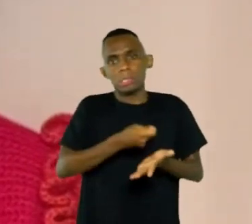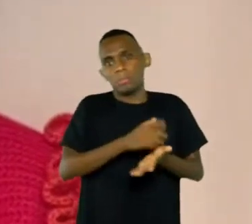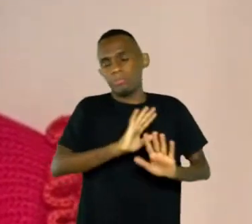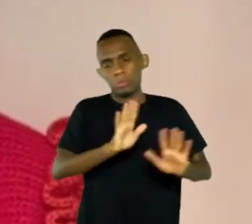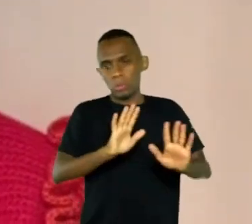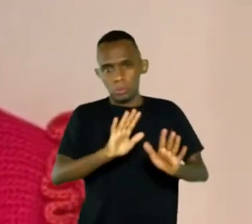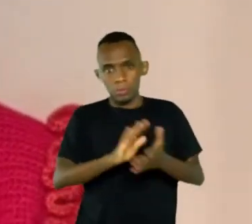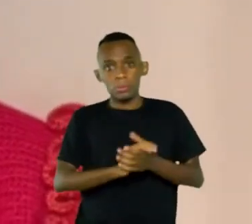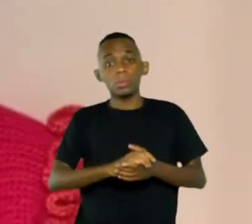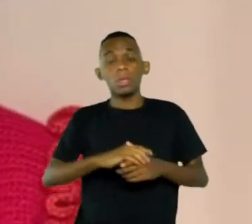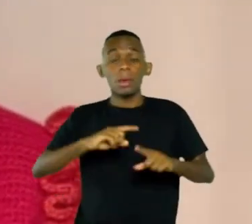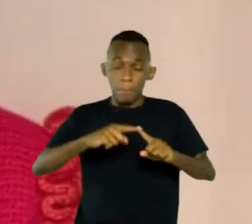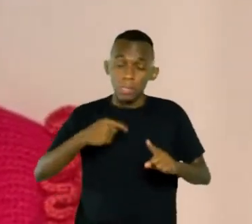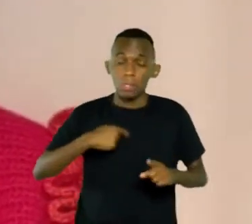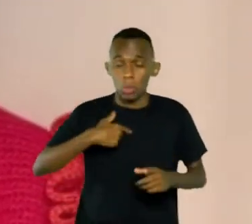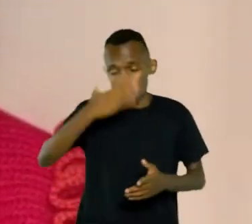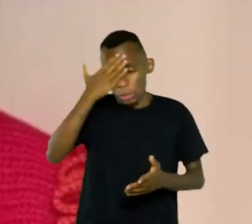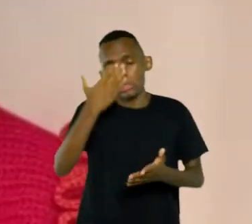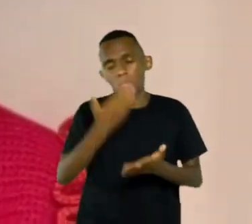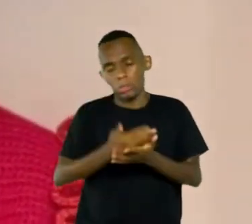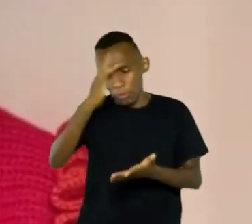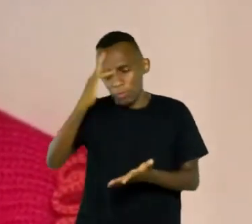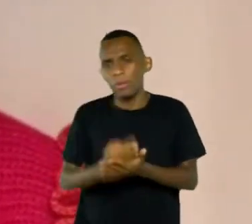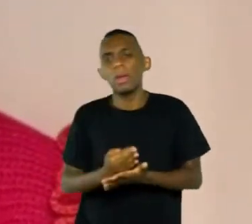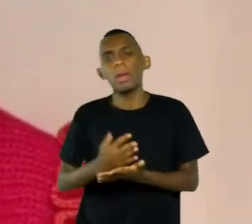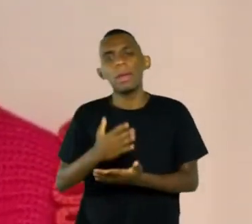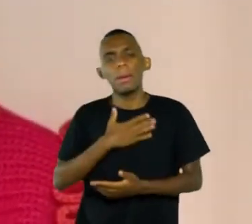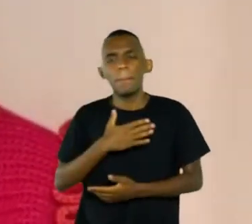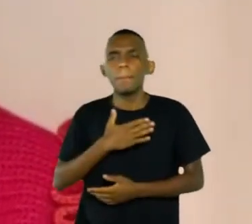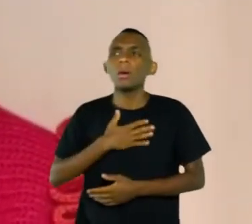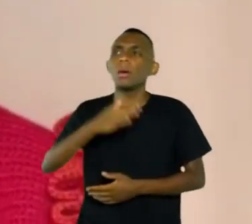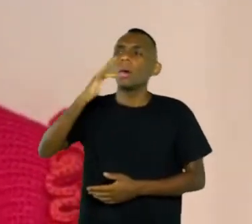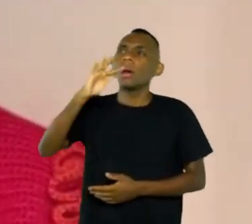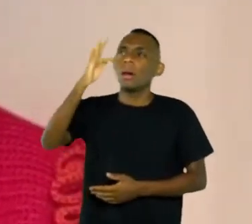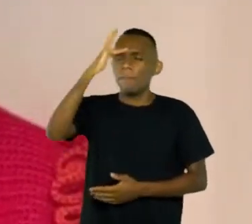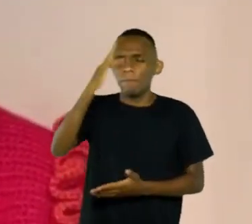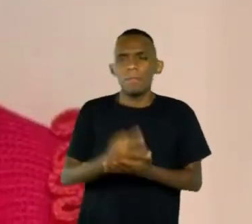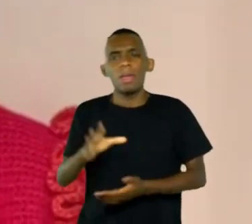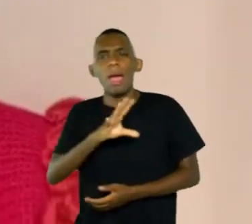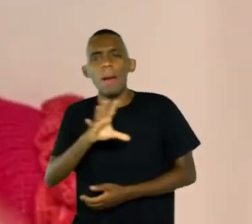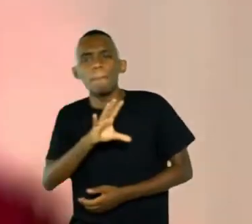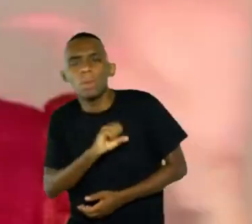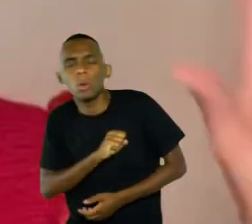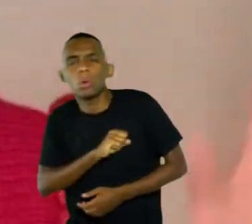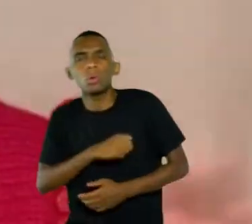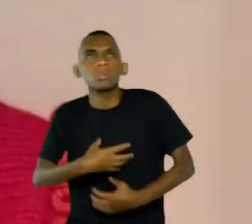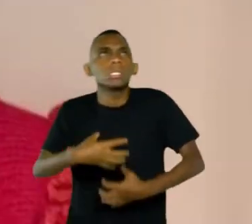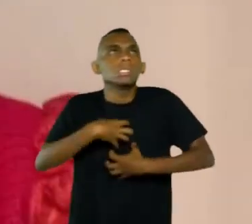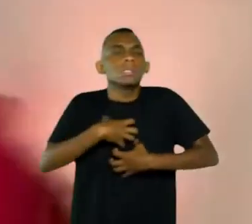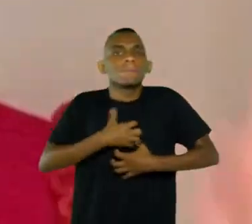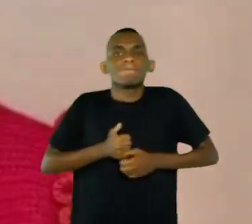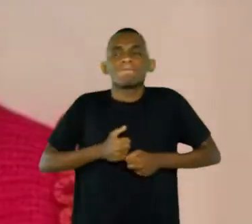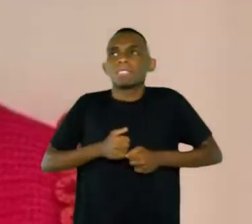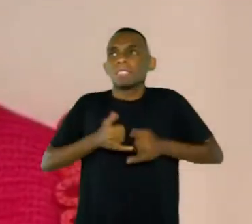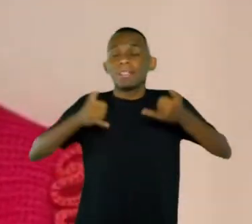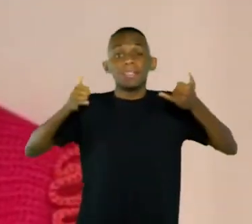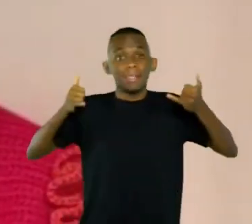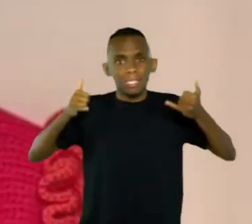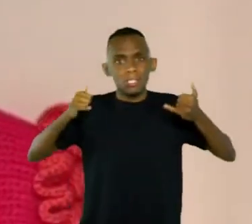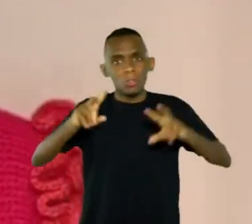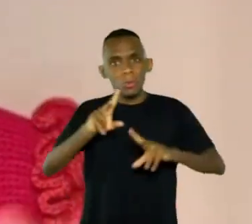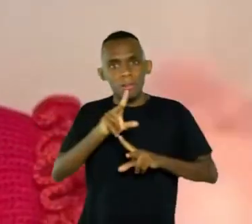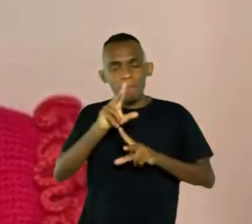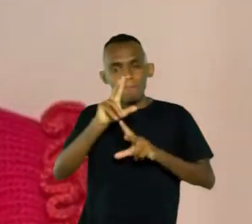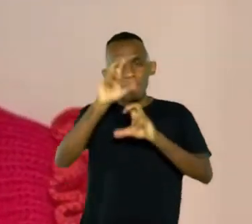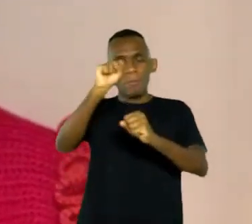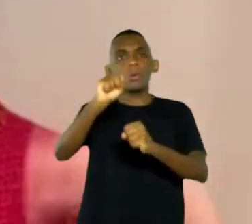muito sincretista. Eu tenho uma fé no amor, eu tenho uma fé na energia, uma fé numa força maior, sem